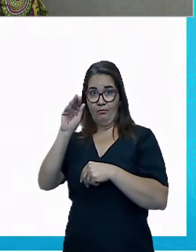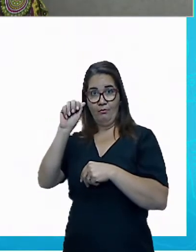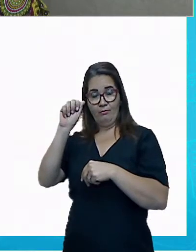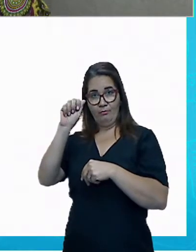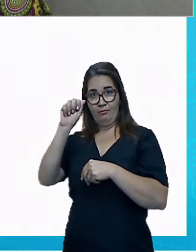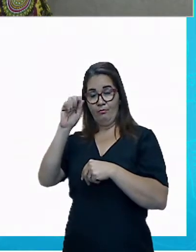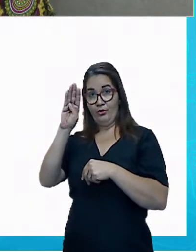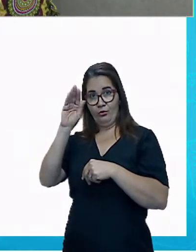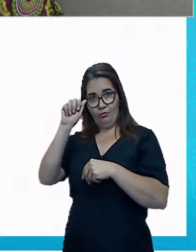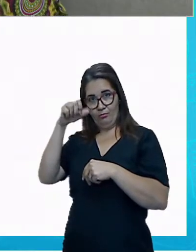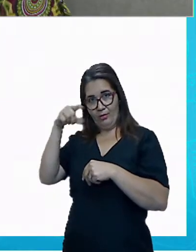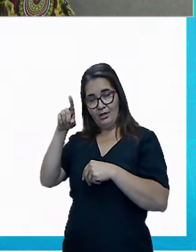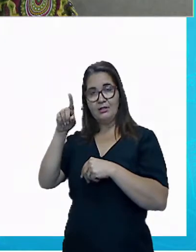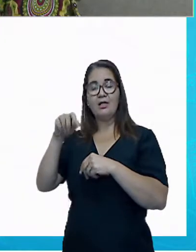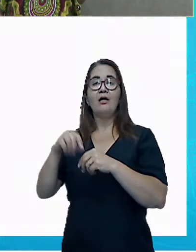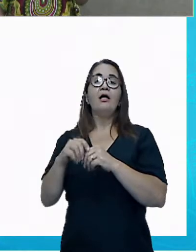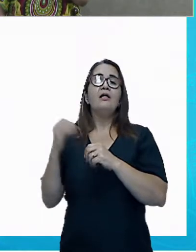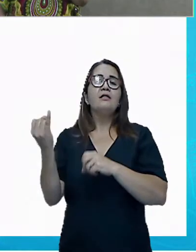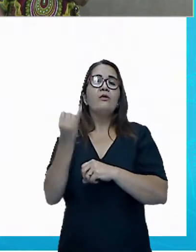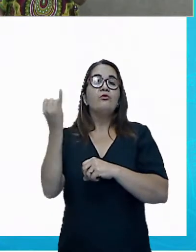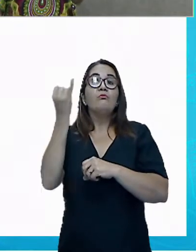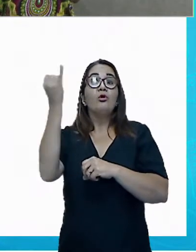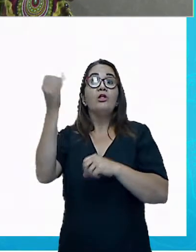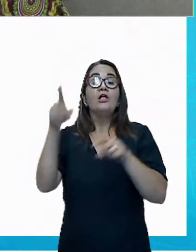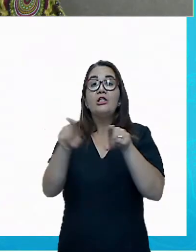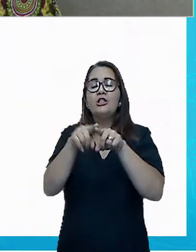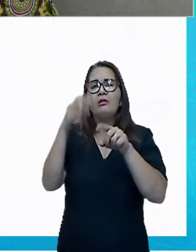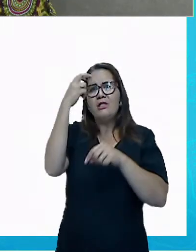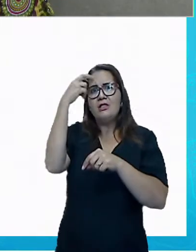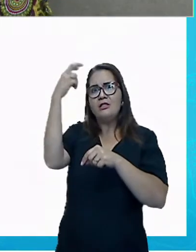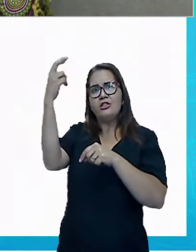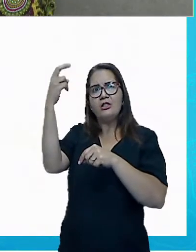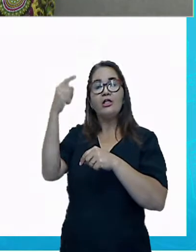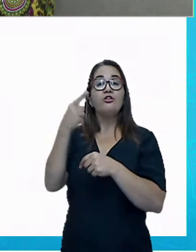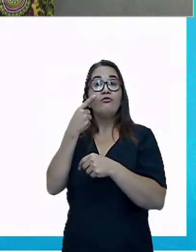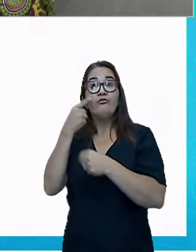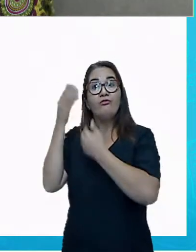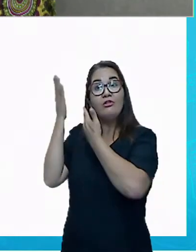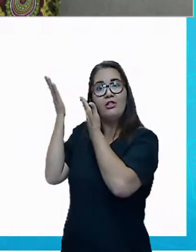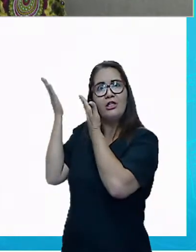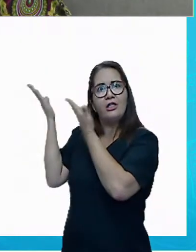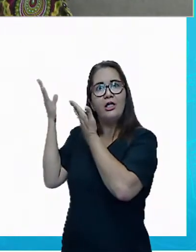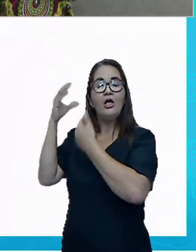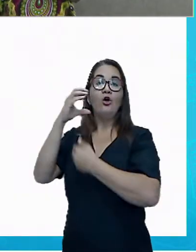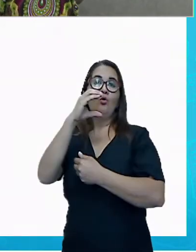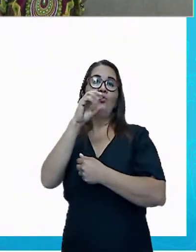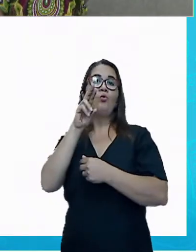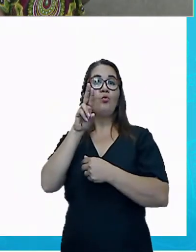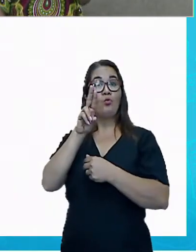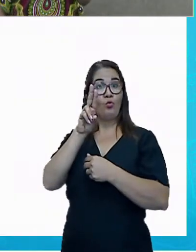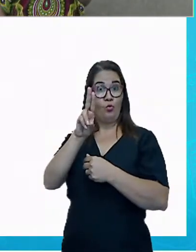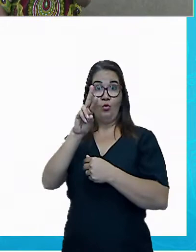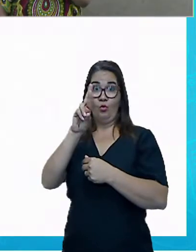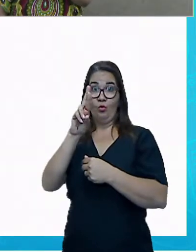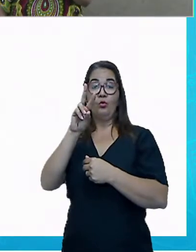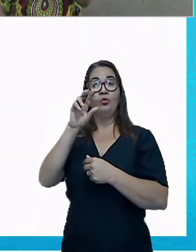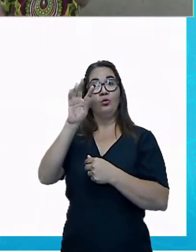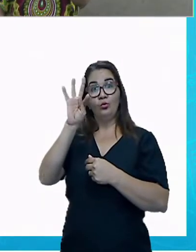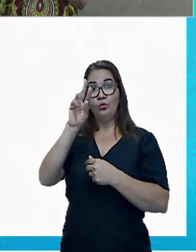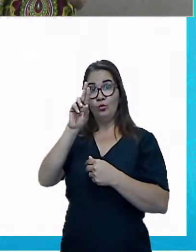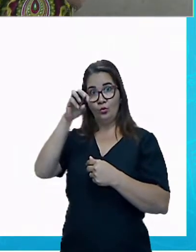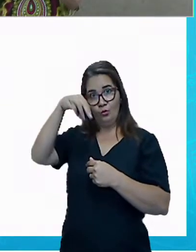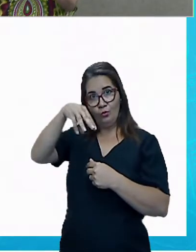curtumes, que são curtir o couro, né? Fazer o tingimento. Então, eles dependiam